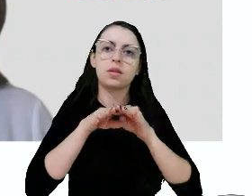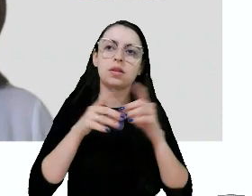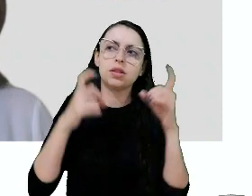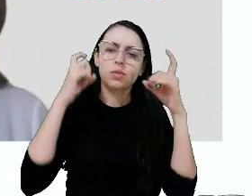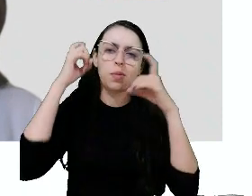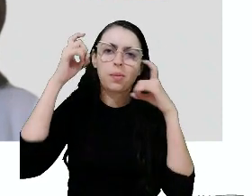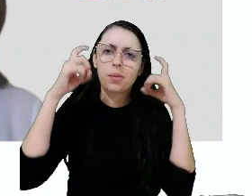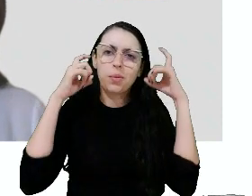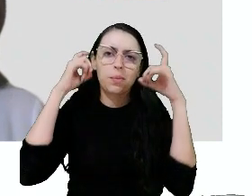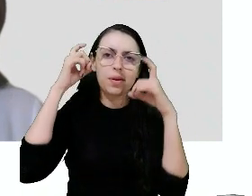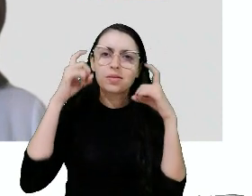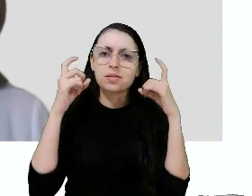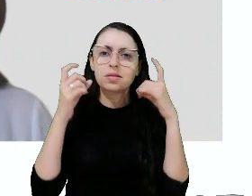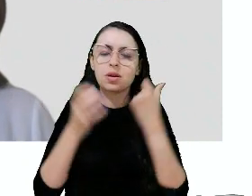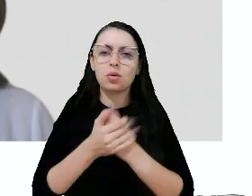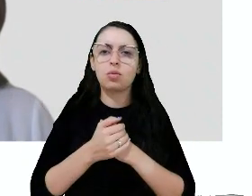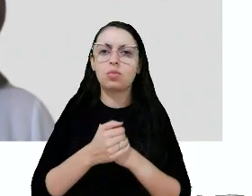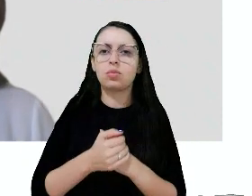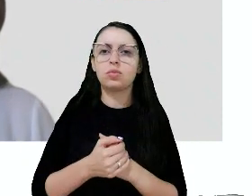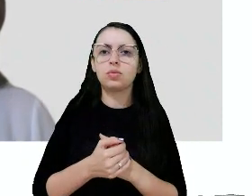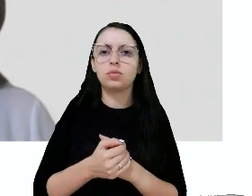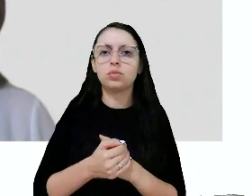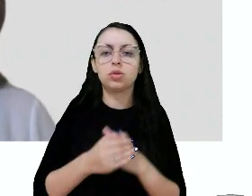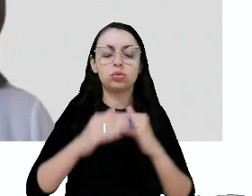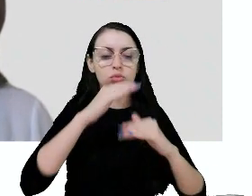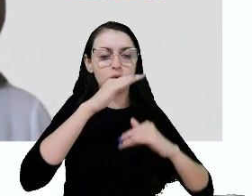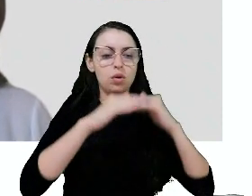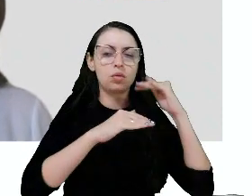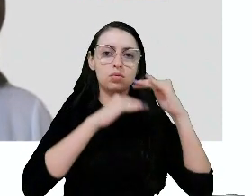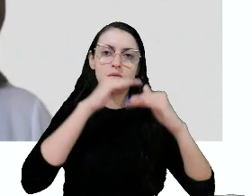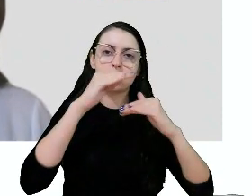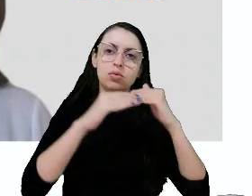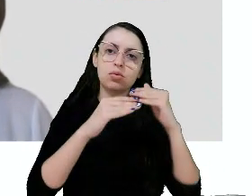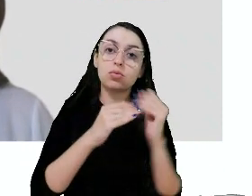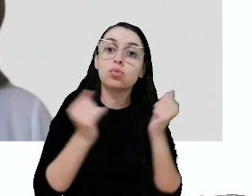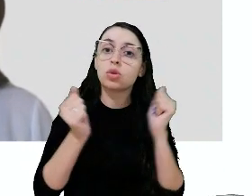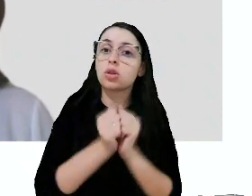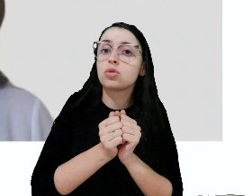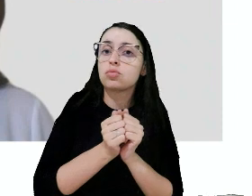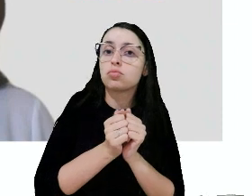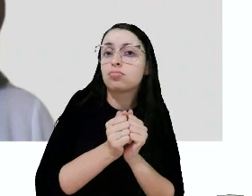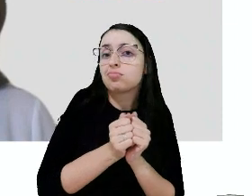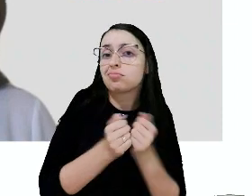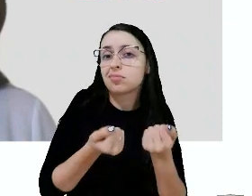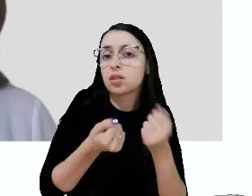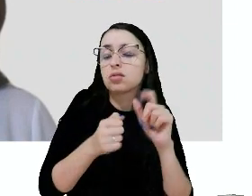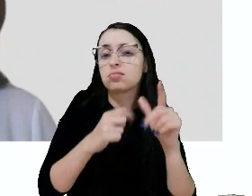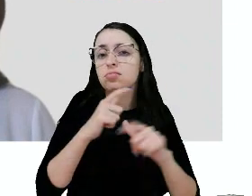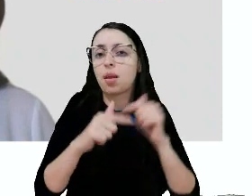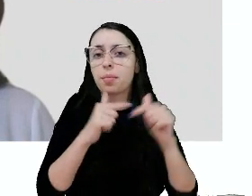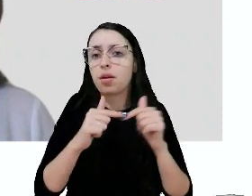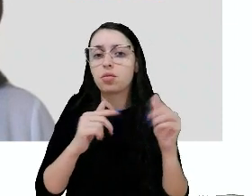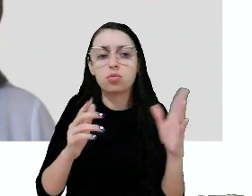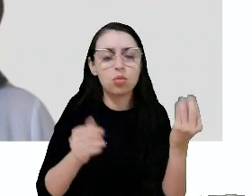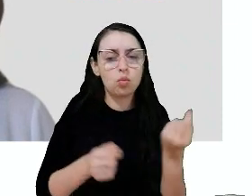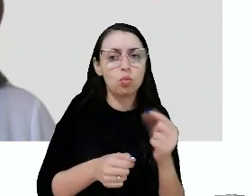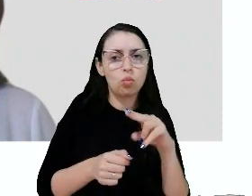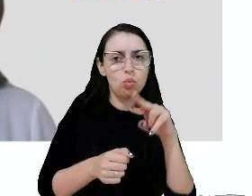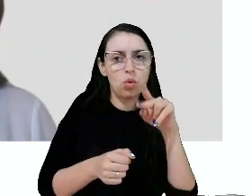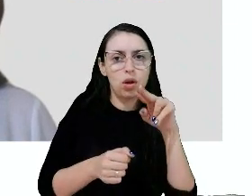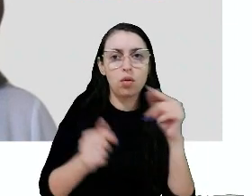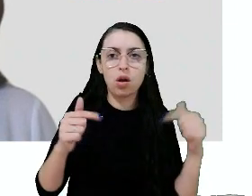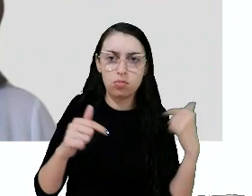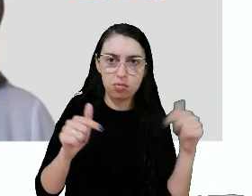da preocupação, não é, e dessa construção de momentos como estes que vocês